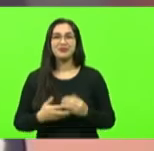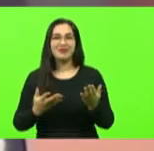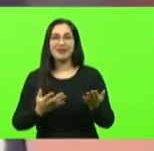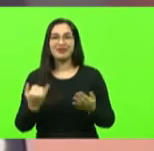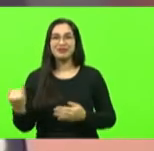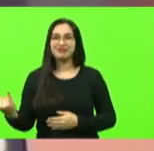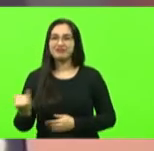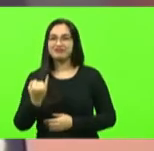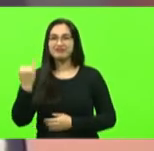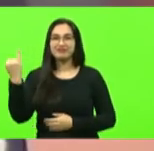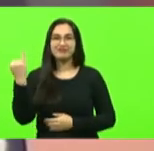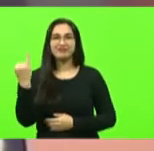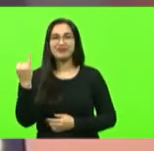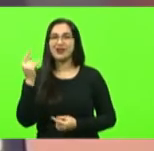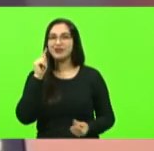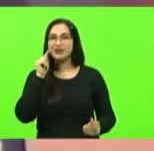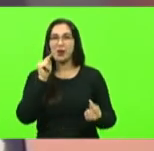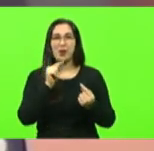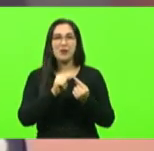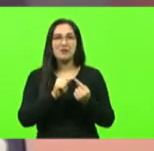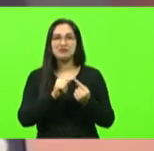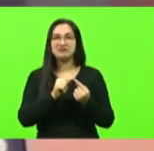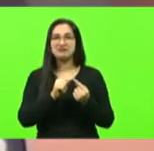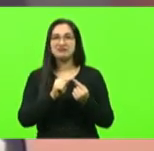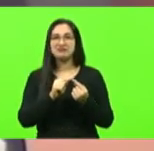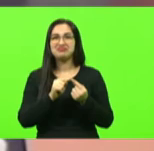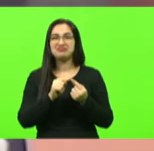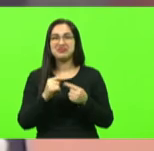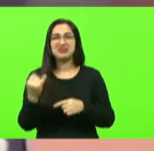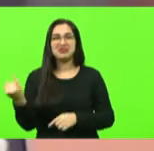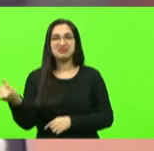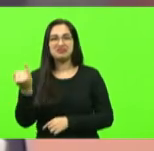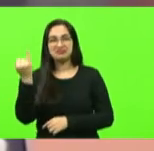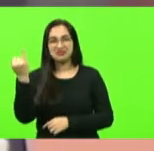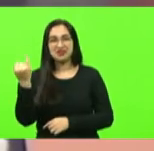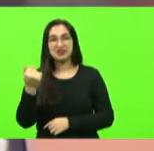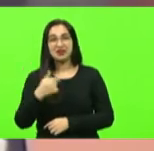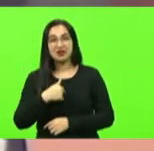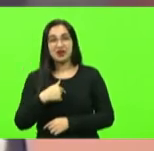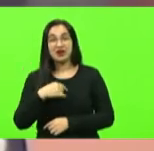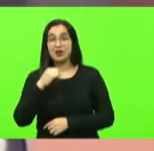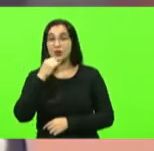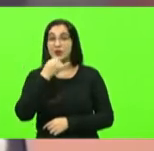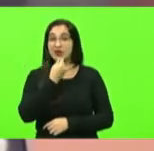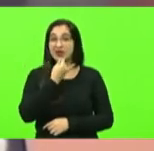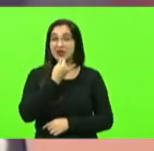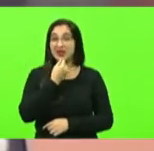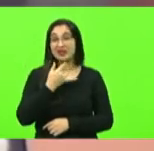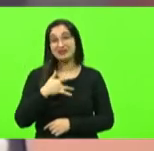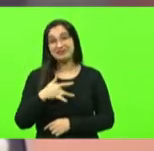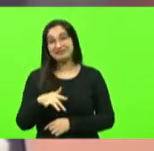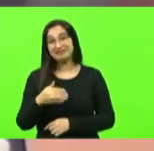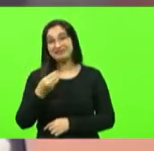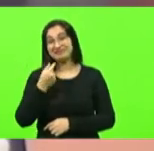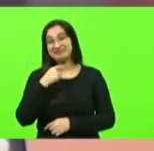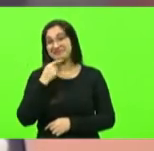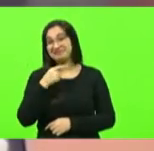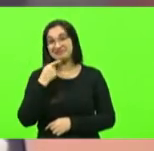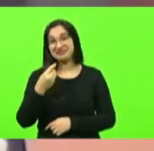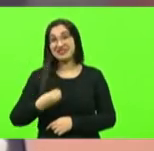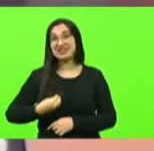a significância deste ato, estou muito triste de não estar com vocês